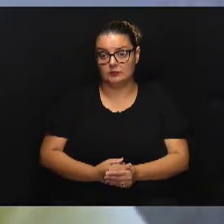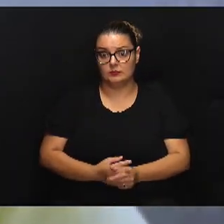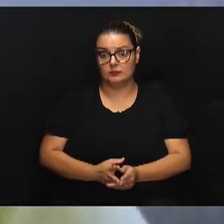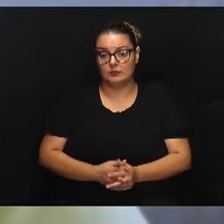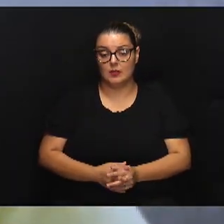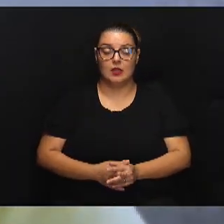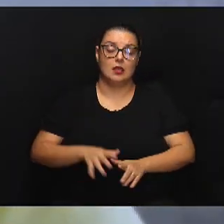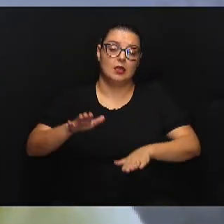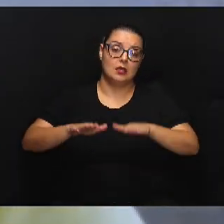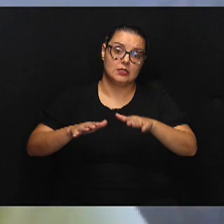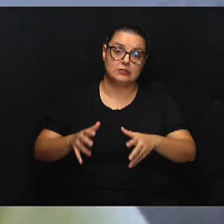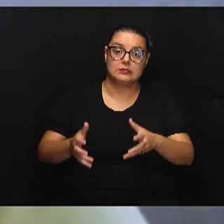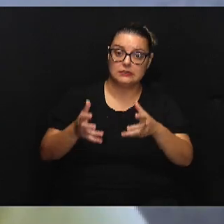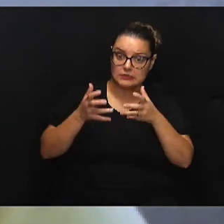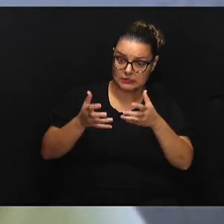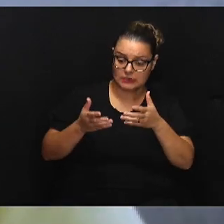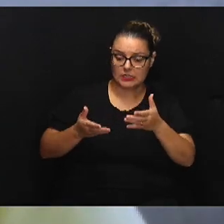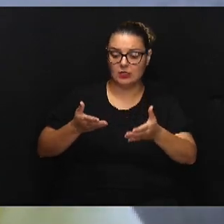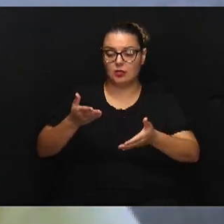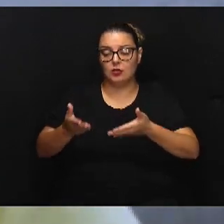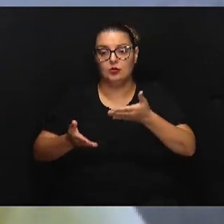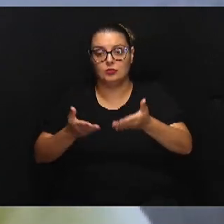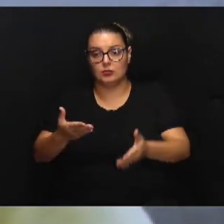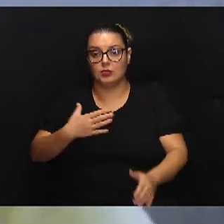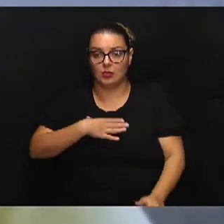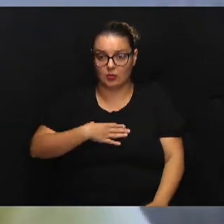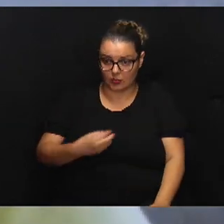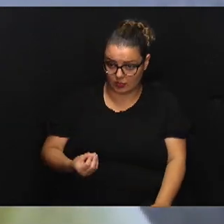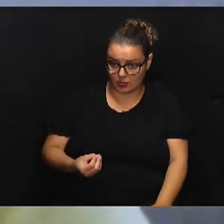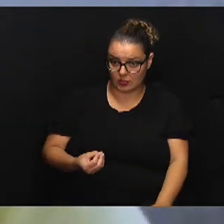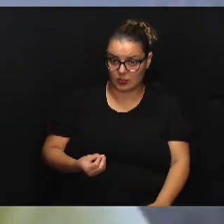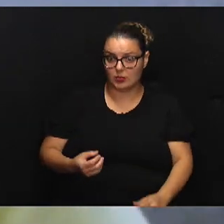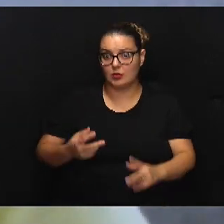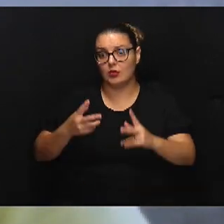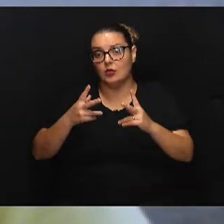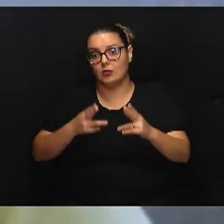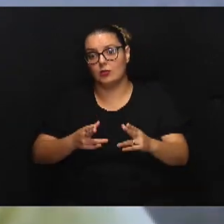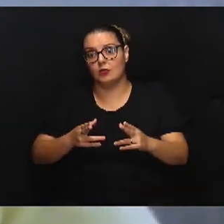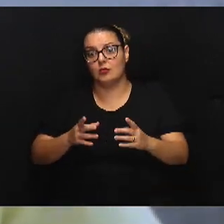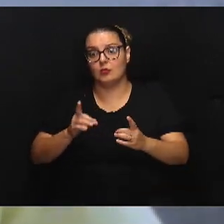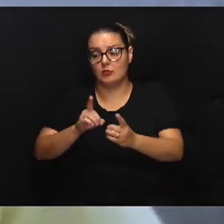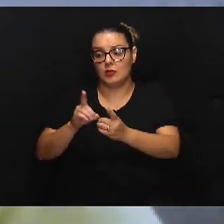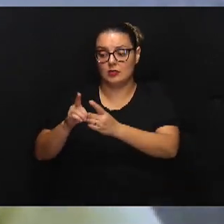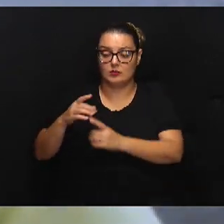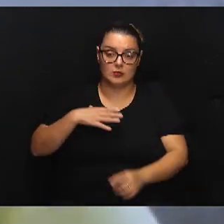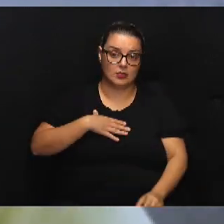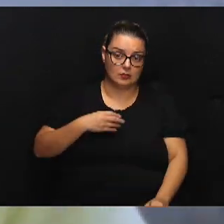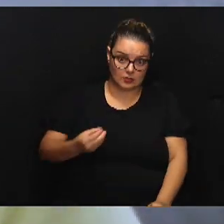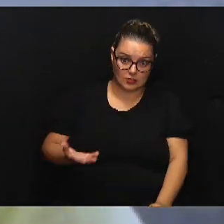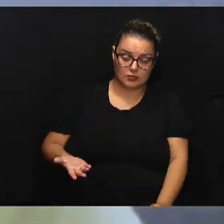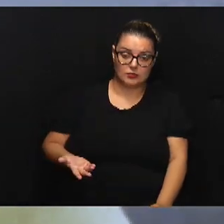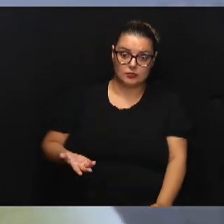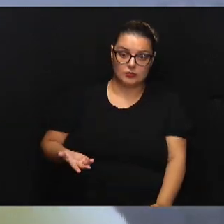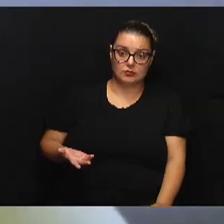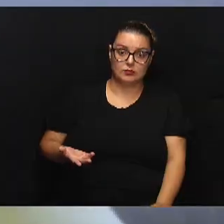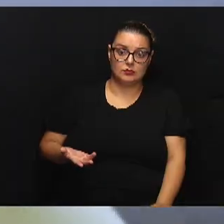Muitas vezes ela quer tratar o filho como atendia os outros filhos, como